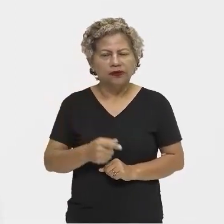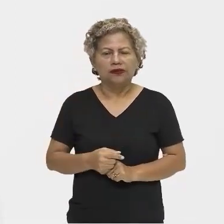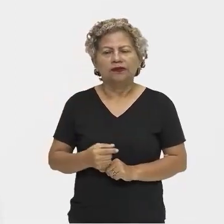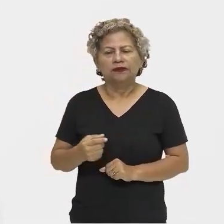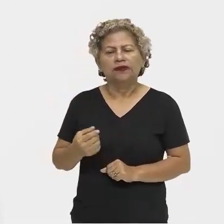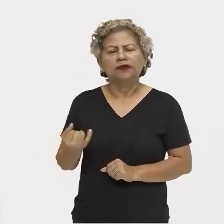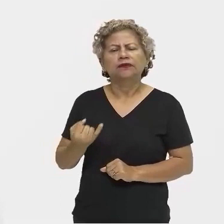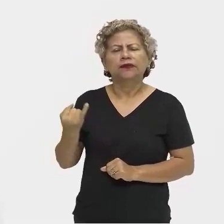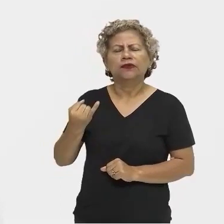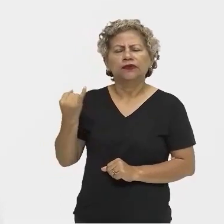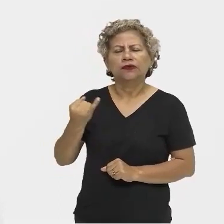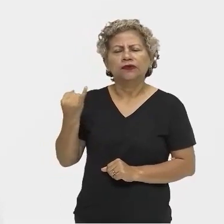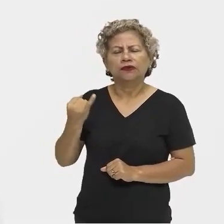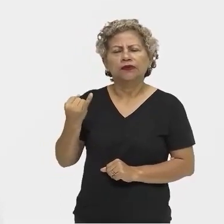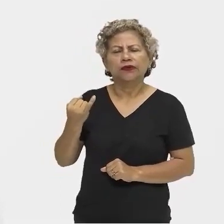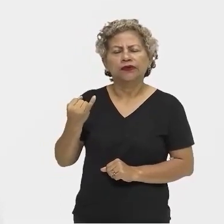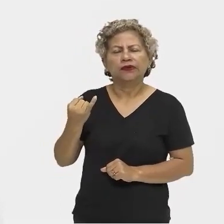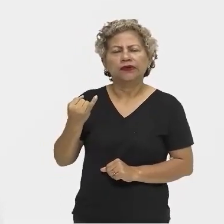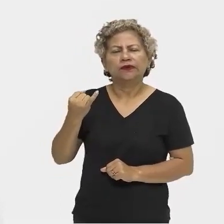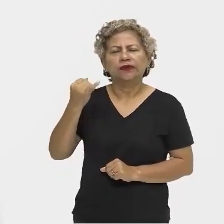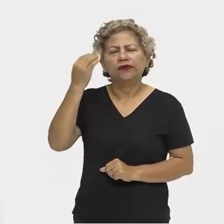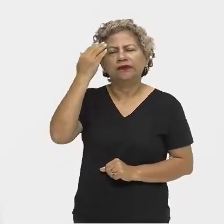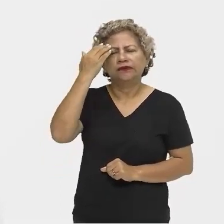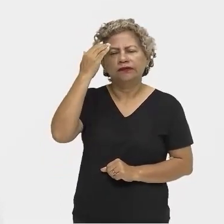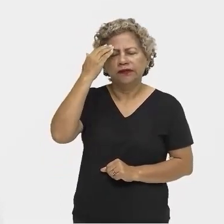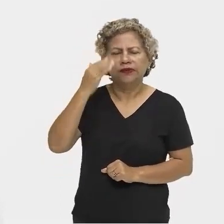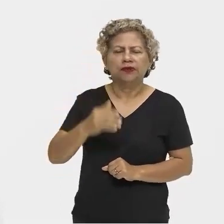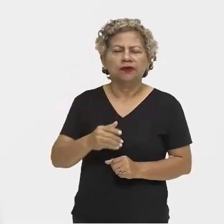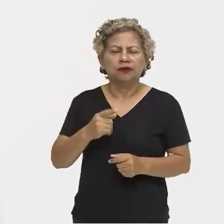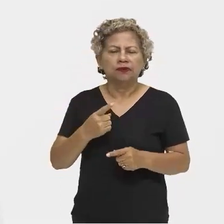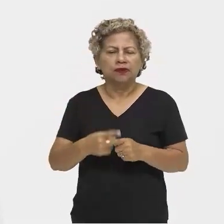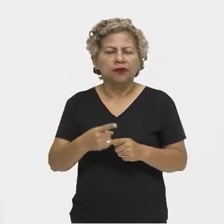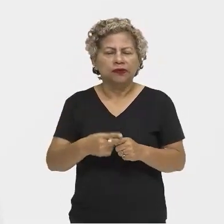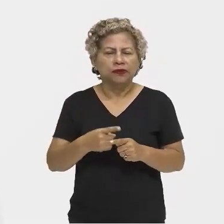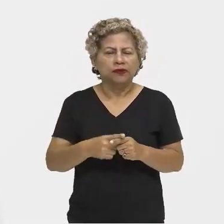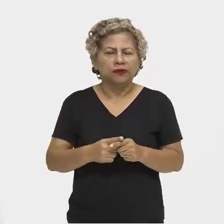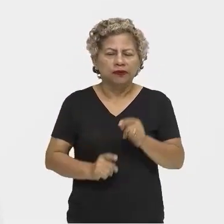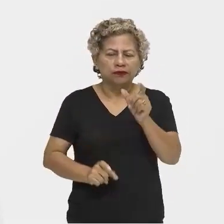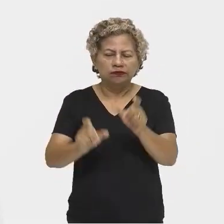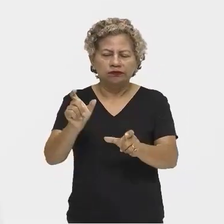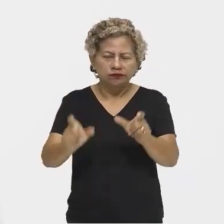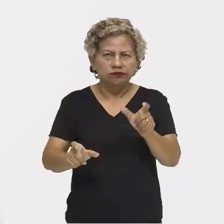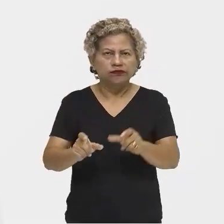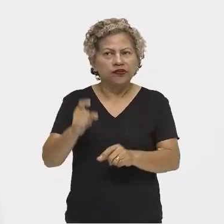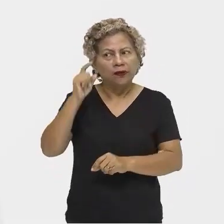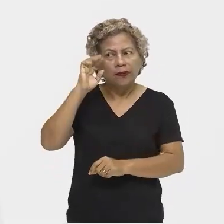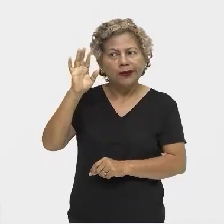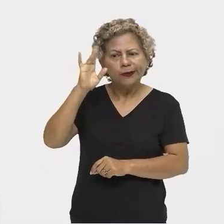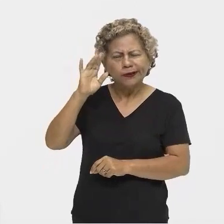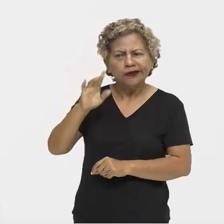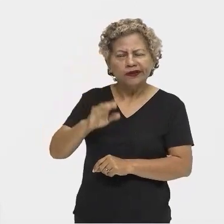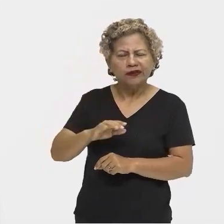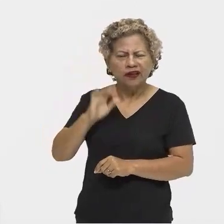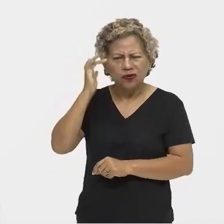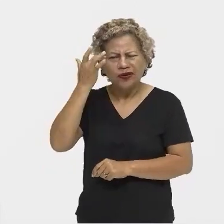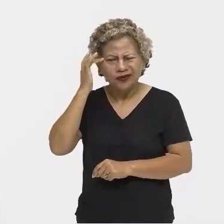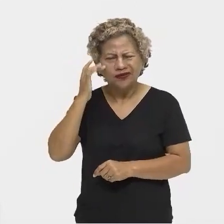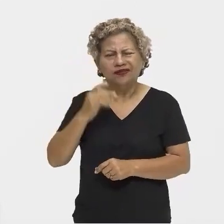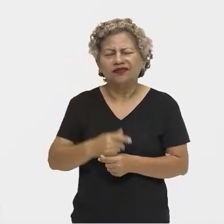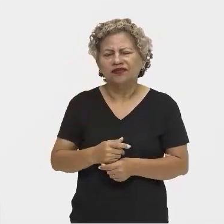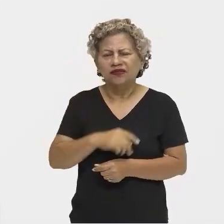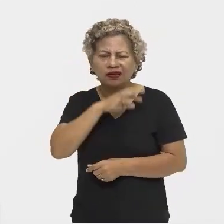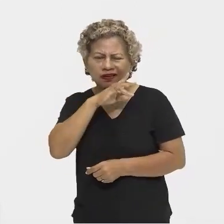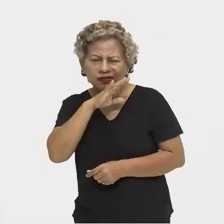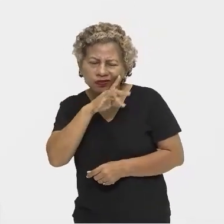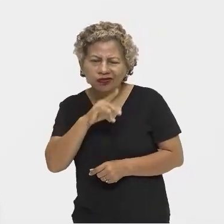com medo que aconteça algo muito ruim, não é? Deixam de fazer as coisas. E quando fizerem, né,